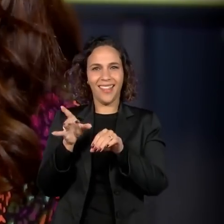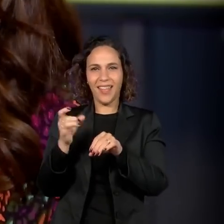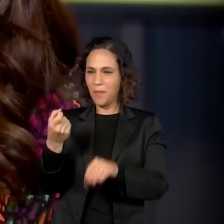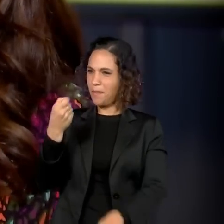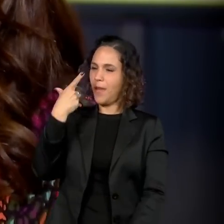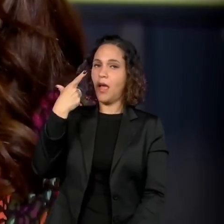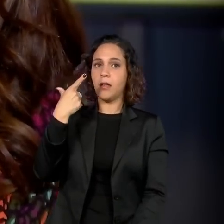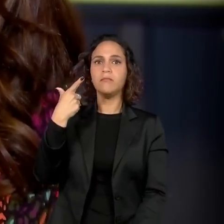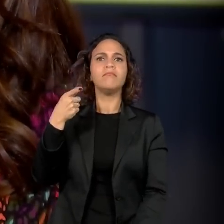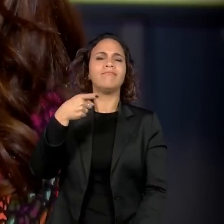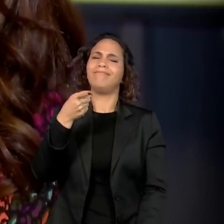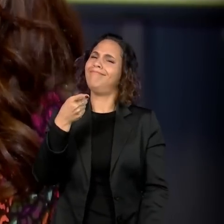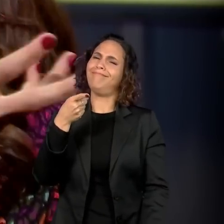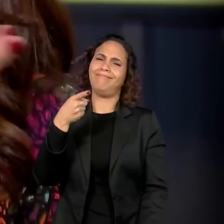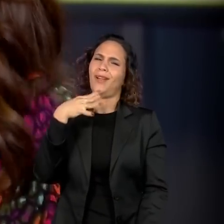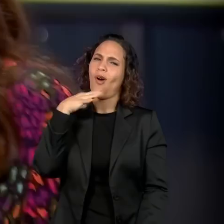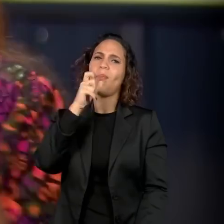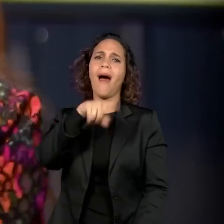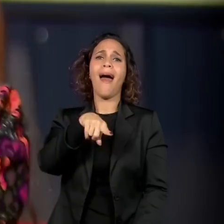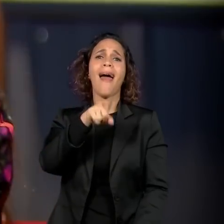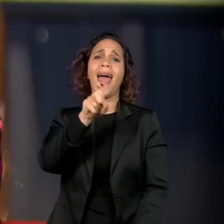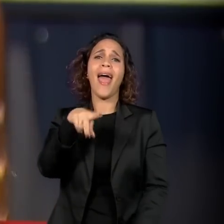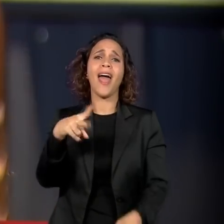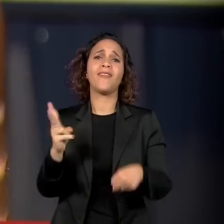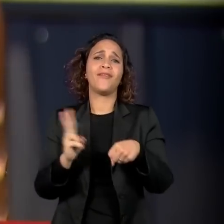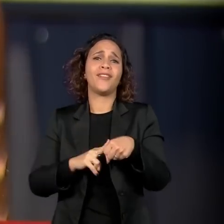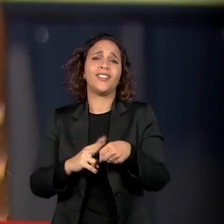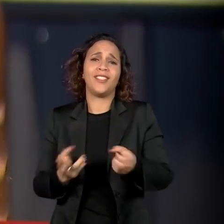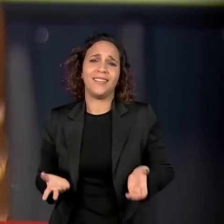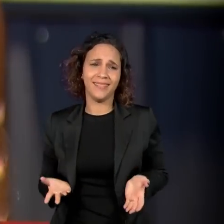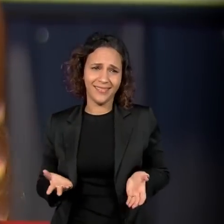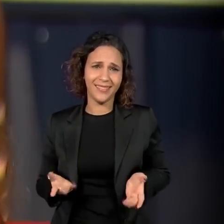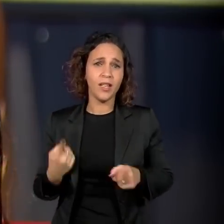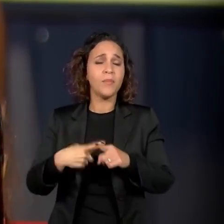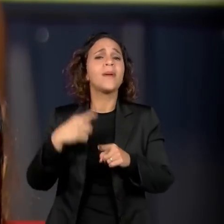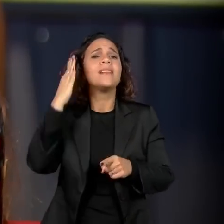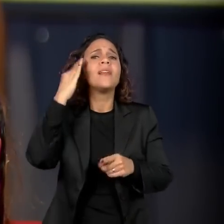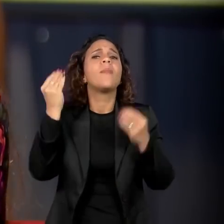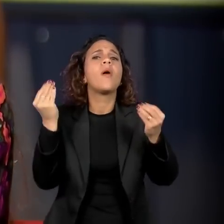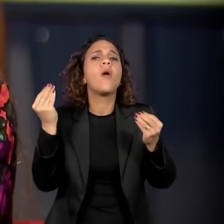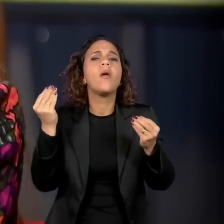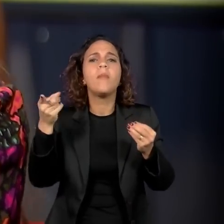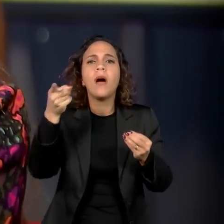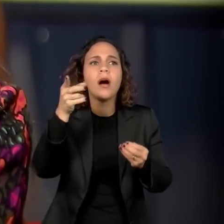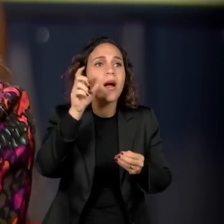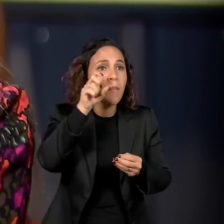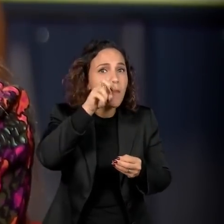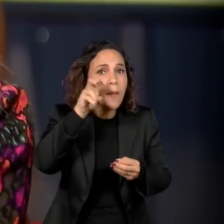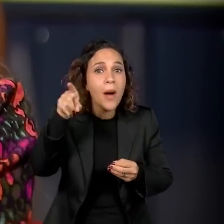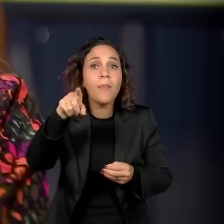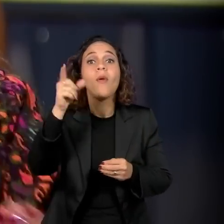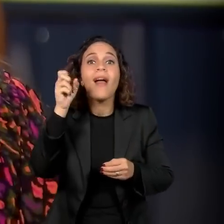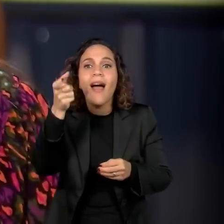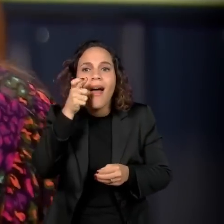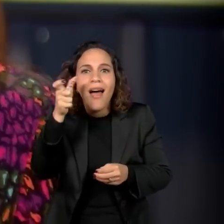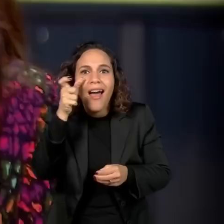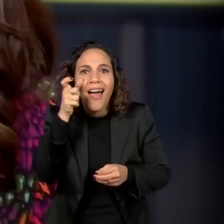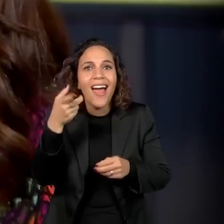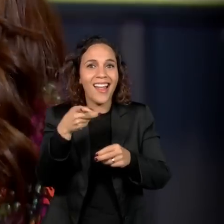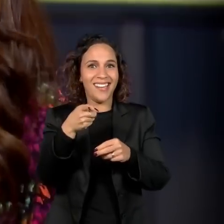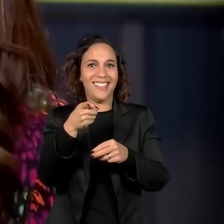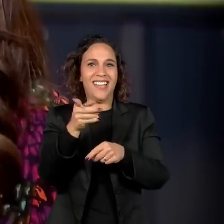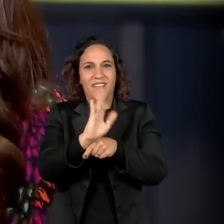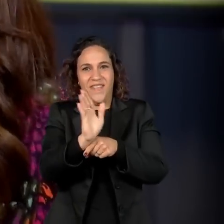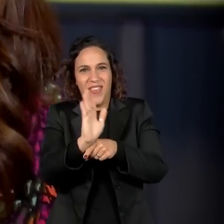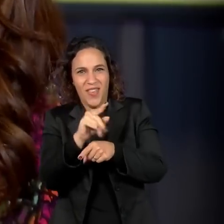Nitidamente virgem, né? Quer dizer, ele já pega esse dado como se fosse assim todo o sexo praticado, né? E não